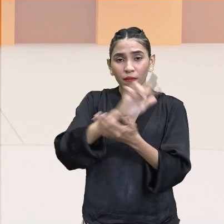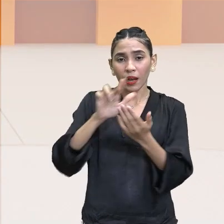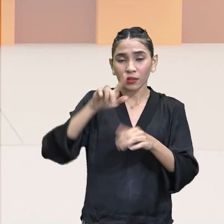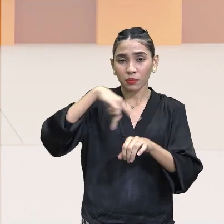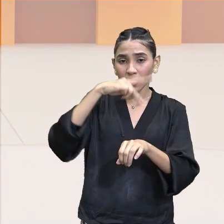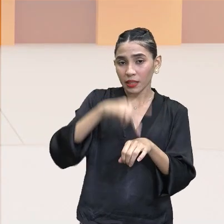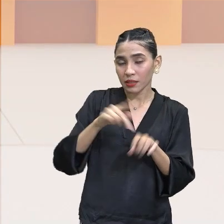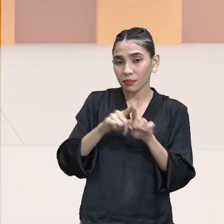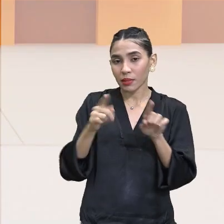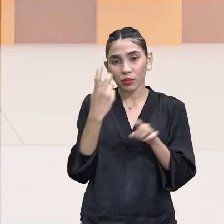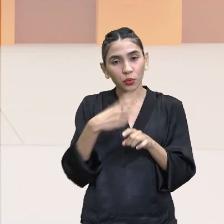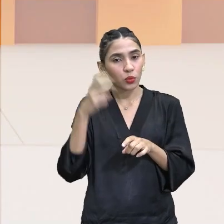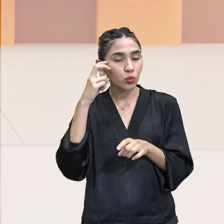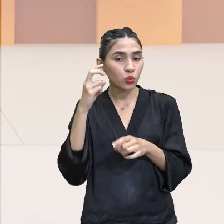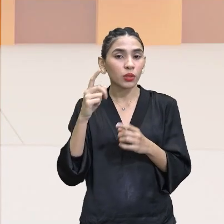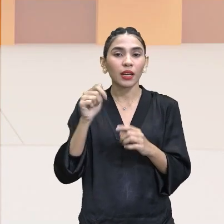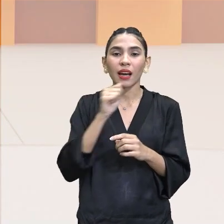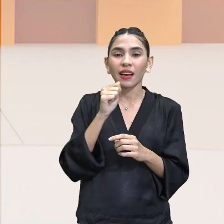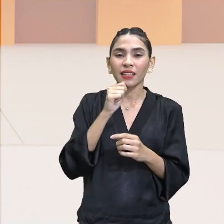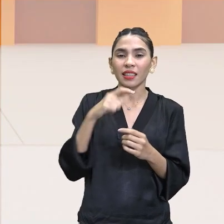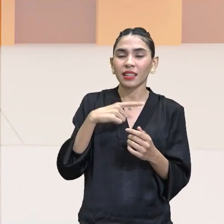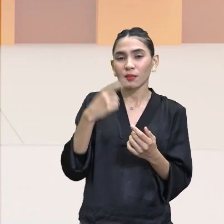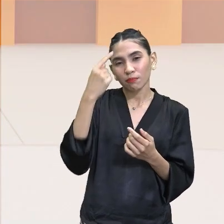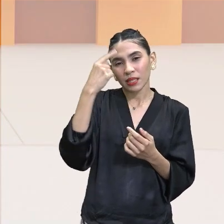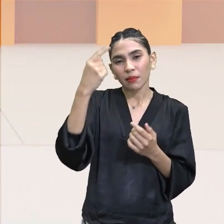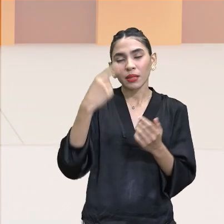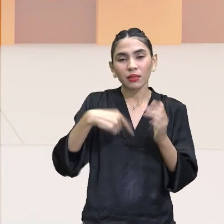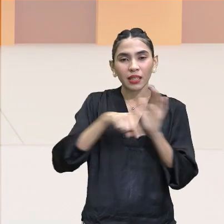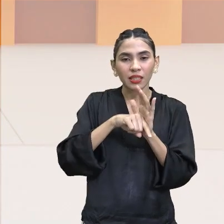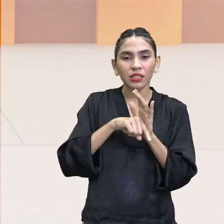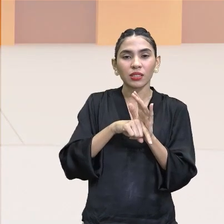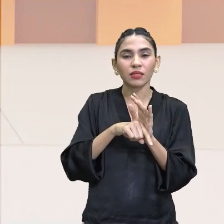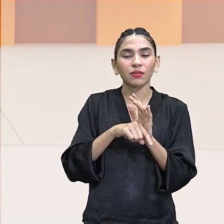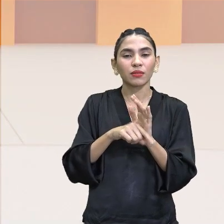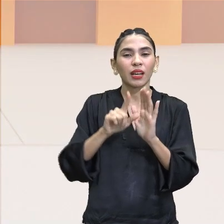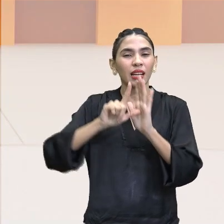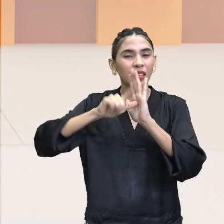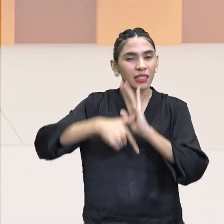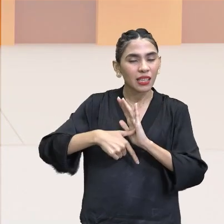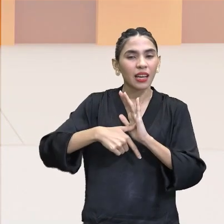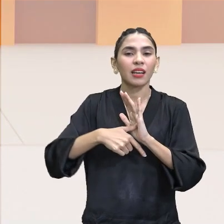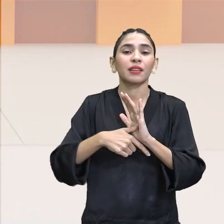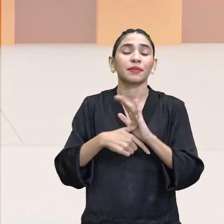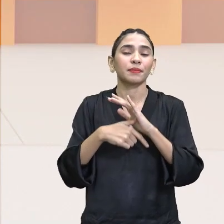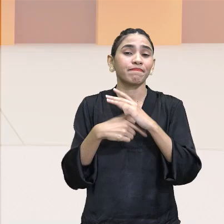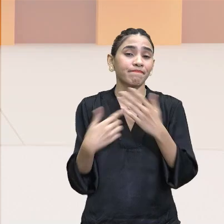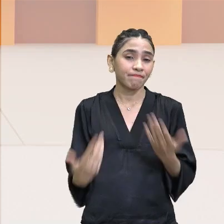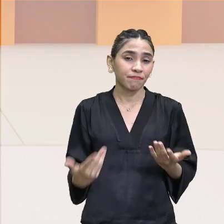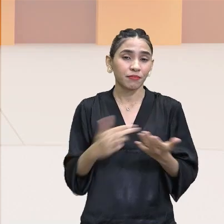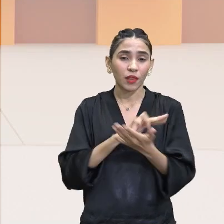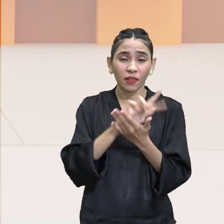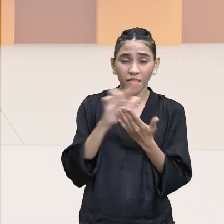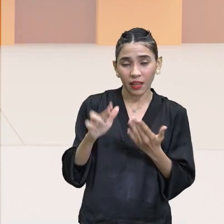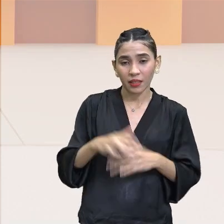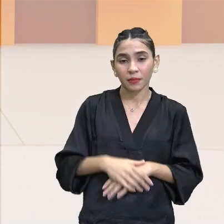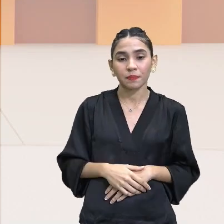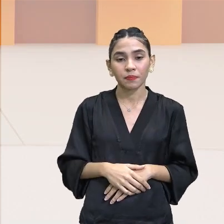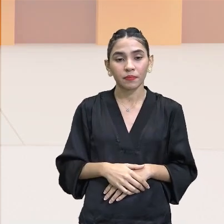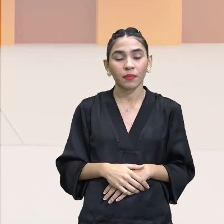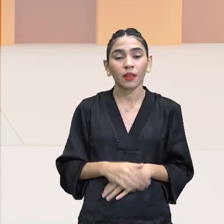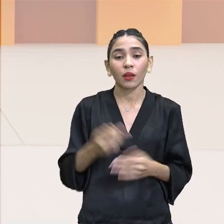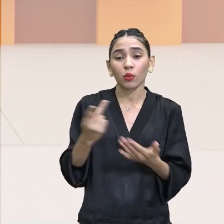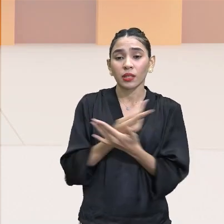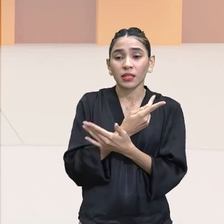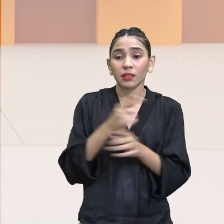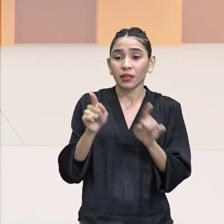diferenciada ainda é vista de maneira negativa, atrasada, né? Aquilo que a gente acabou de falar, né? E isso acaba gerando